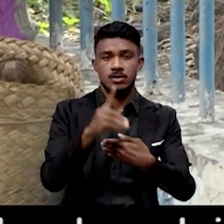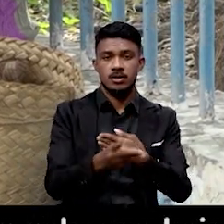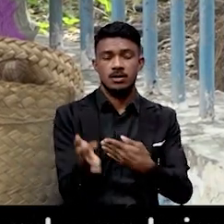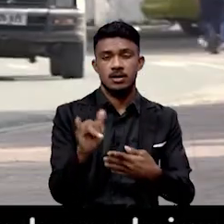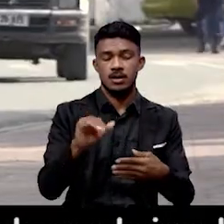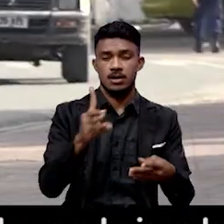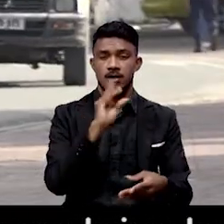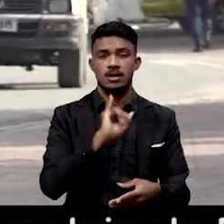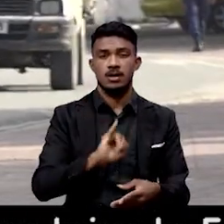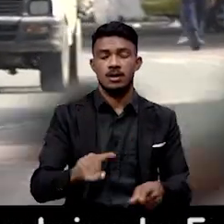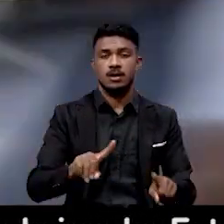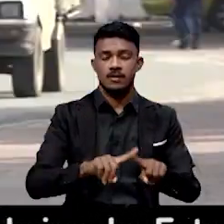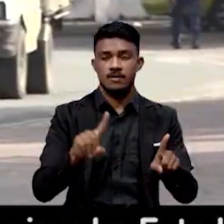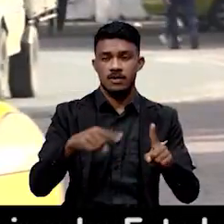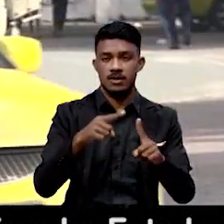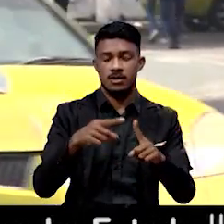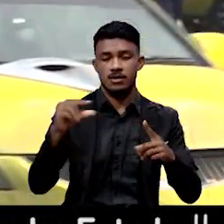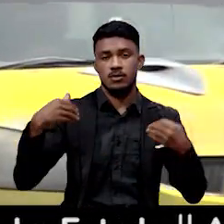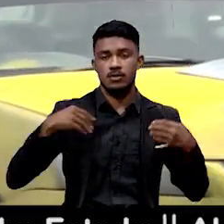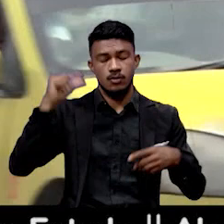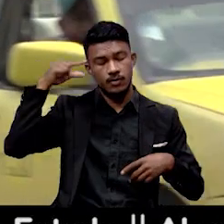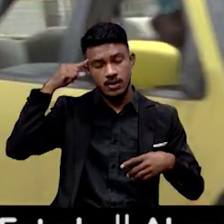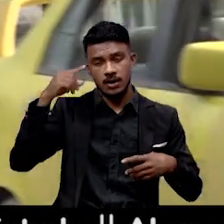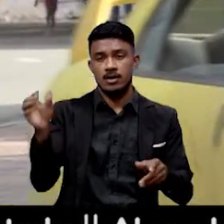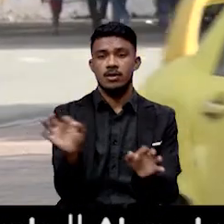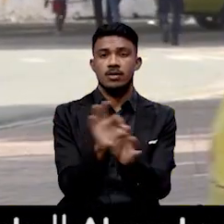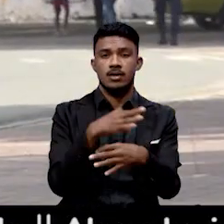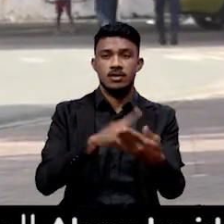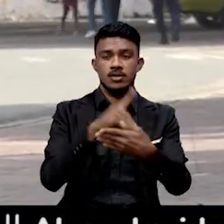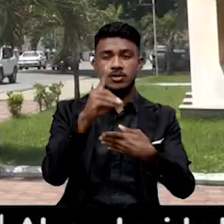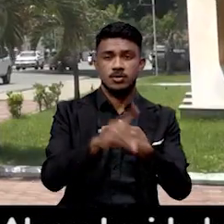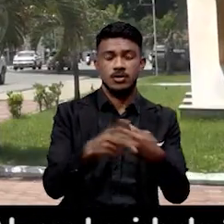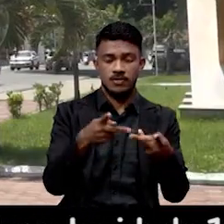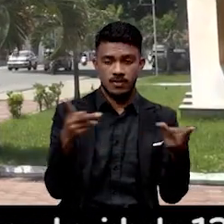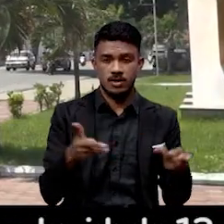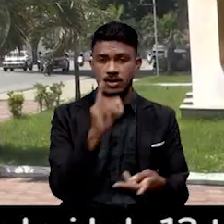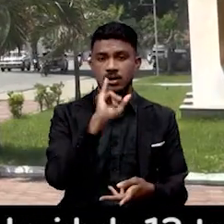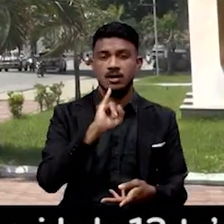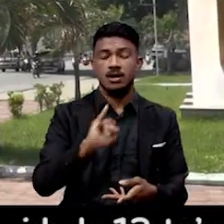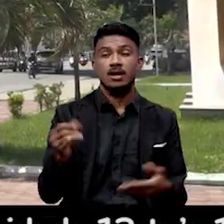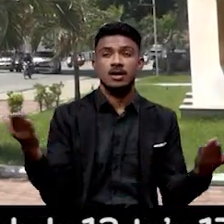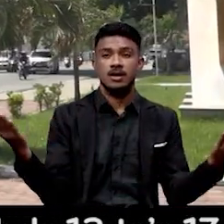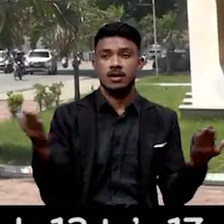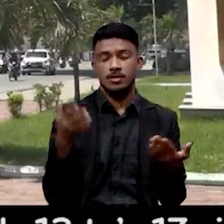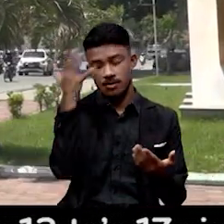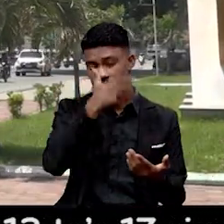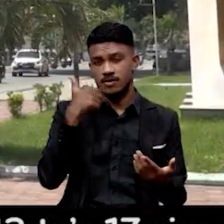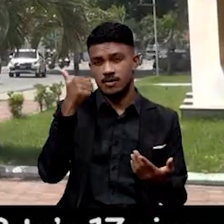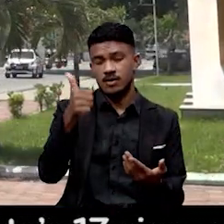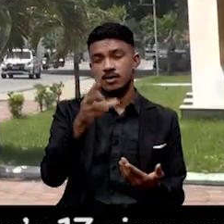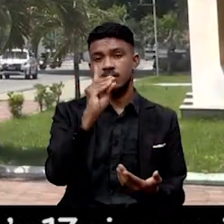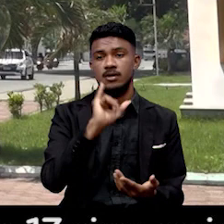dili, bain hira governo iha planu atu hadia desenvolvimento sidadi dili sai sidadi metropolitano